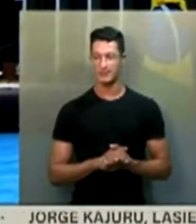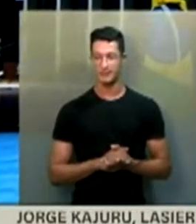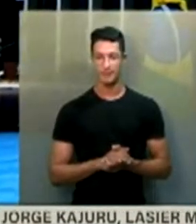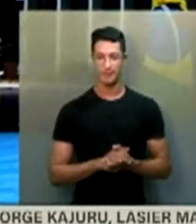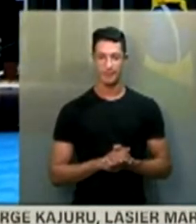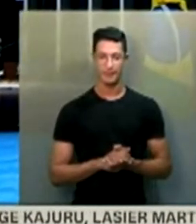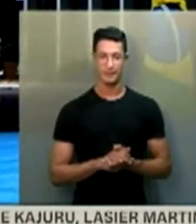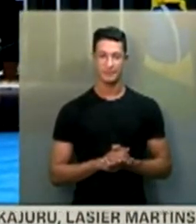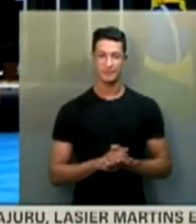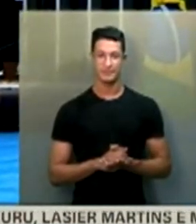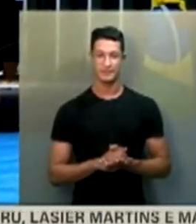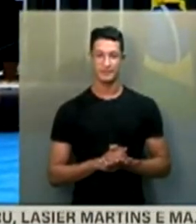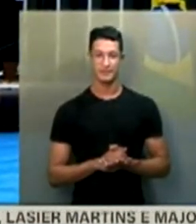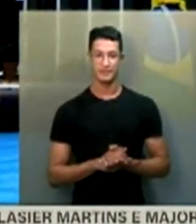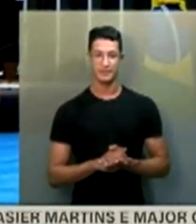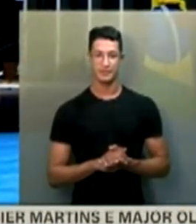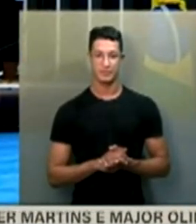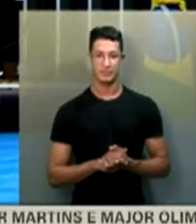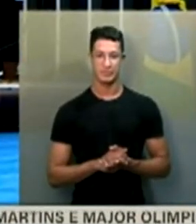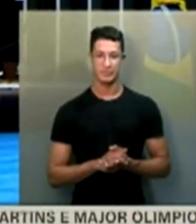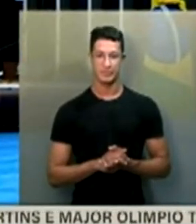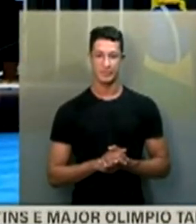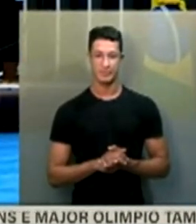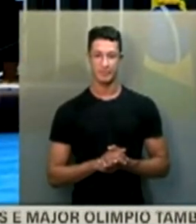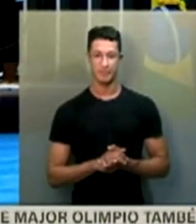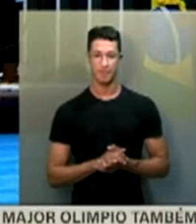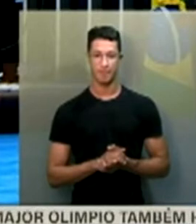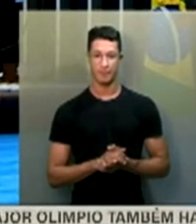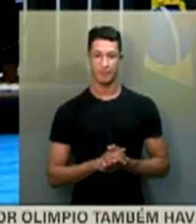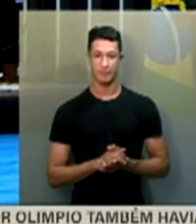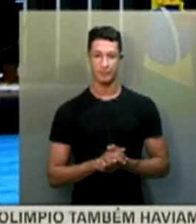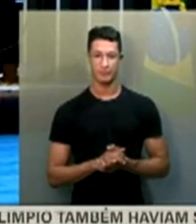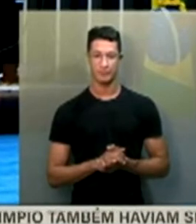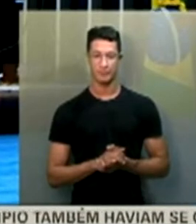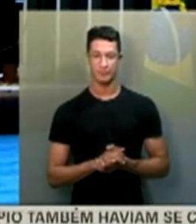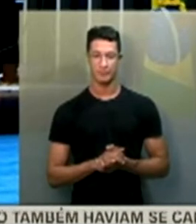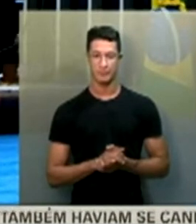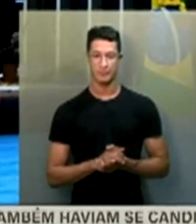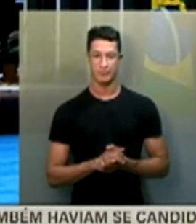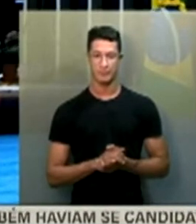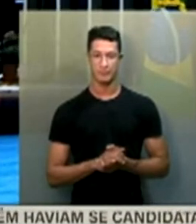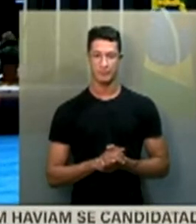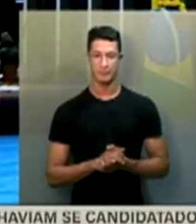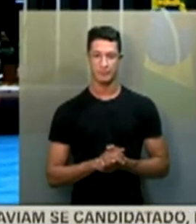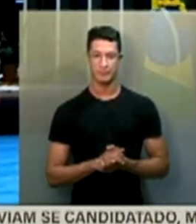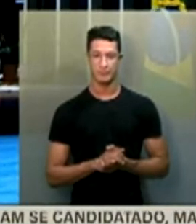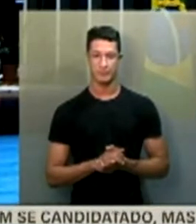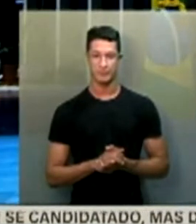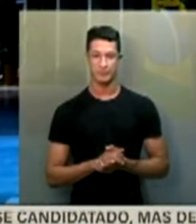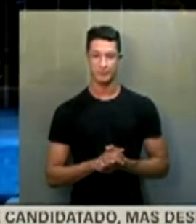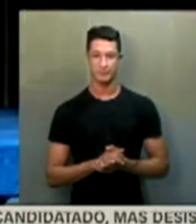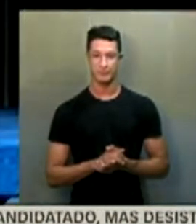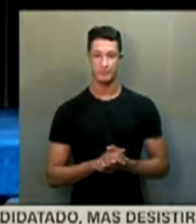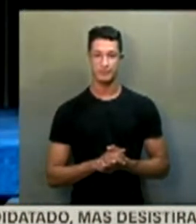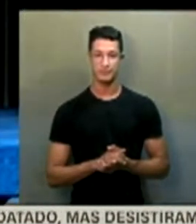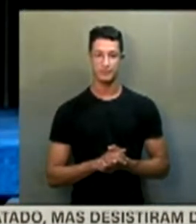Vamos contar de 10 em 10, né? Aí a gente proclama. Tá?